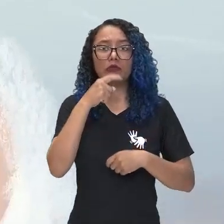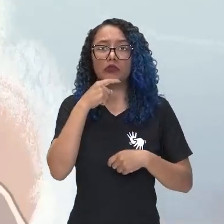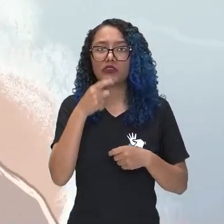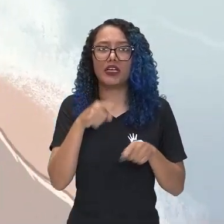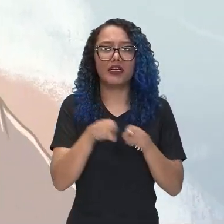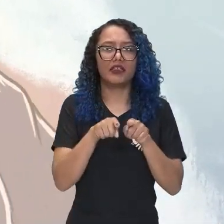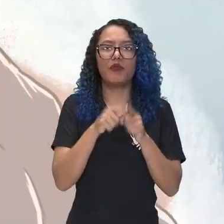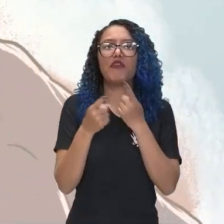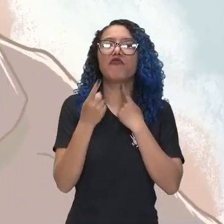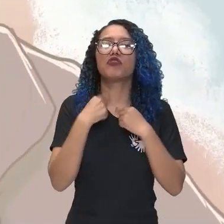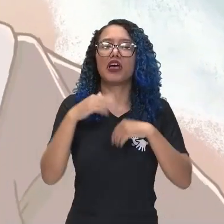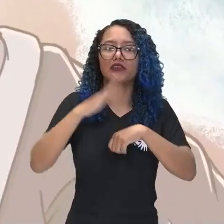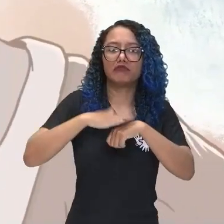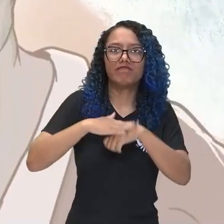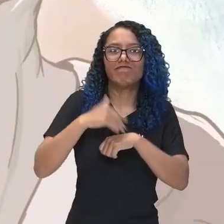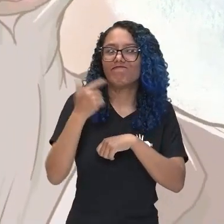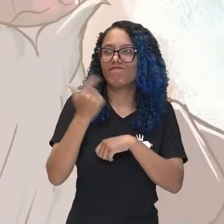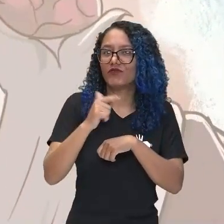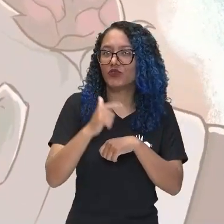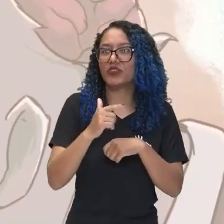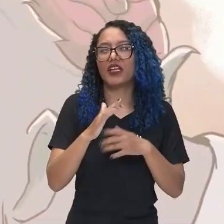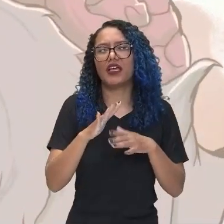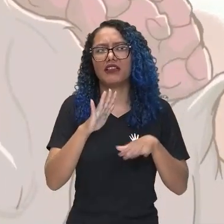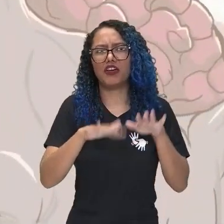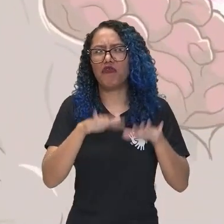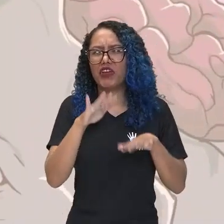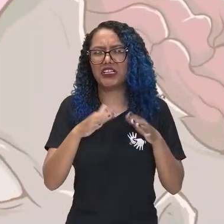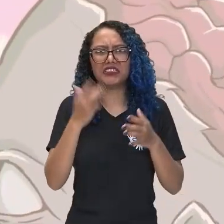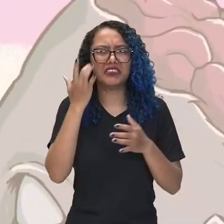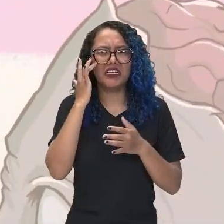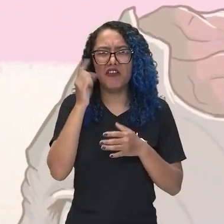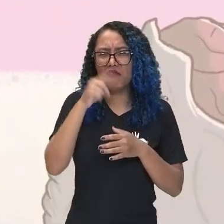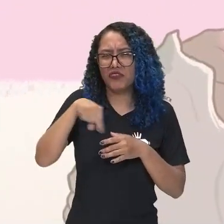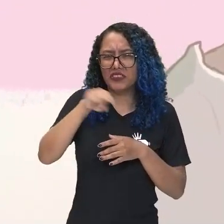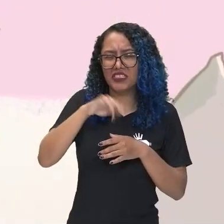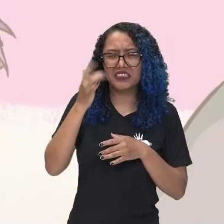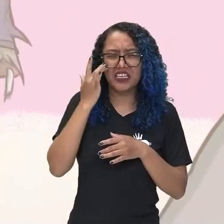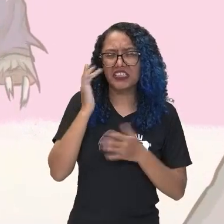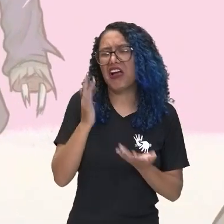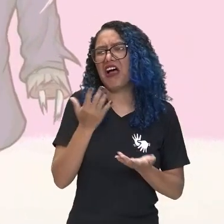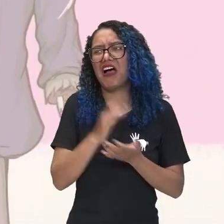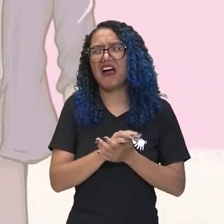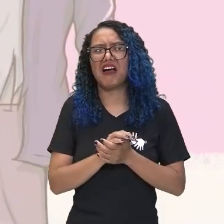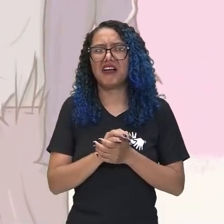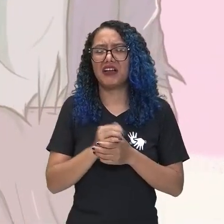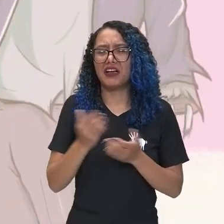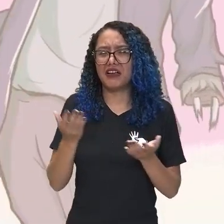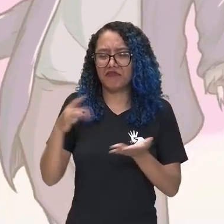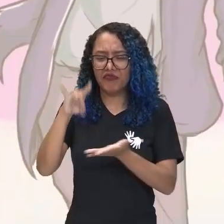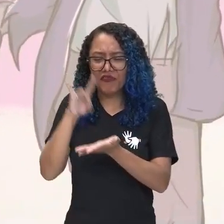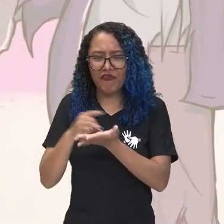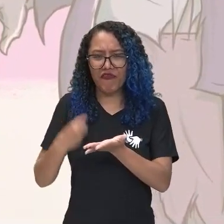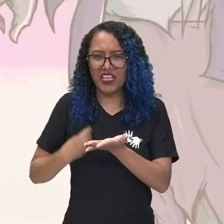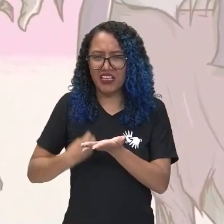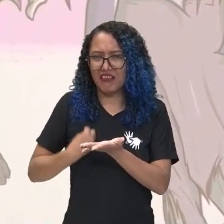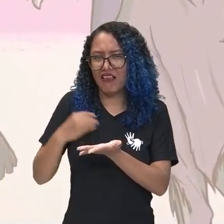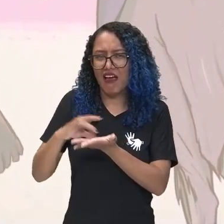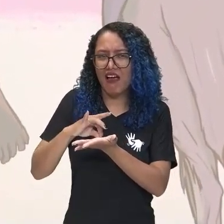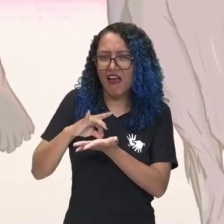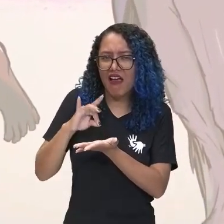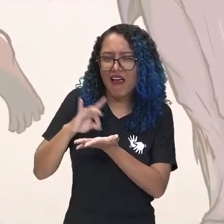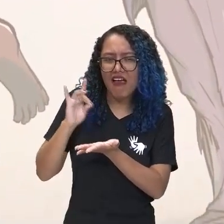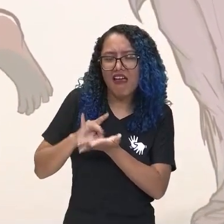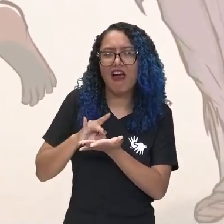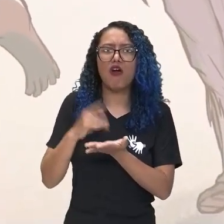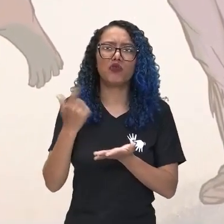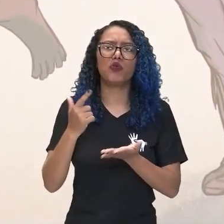própria. Você pode achar que não há nada no mundo real que se assemelhe a essa descrição. Mas a